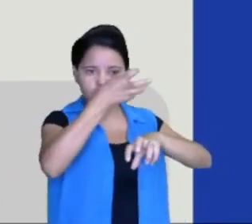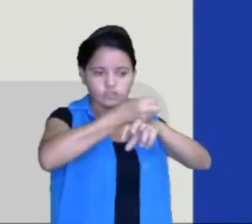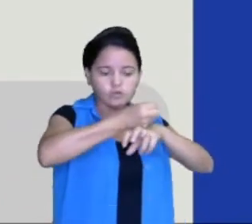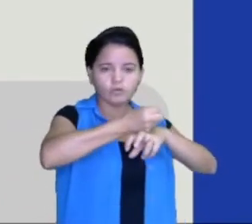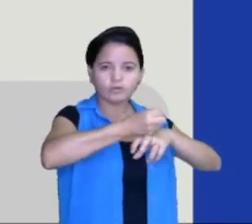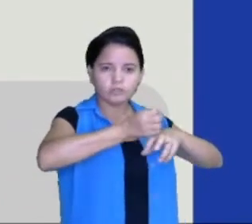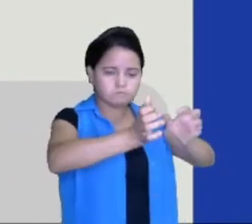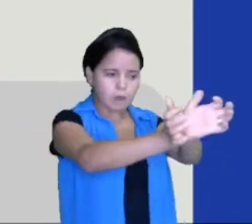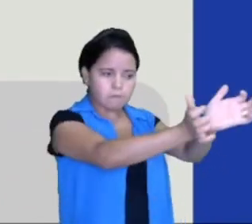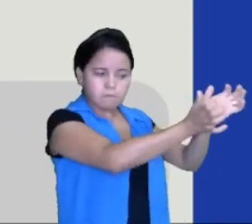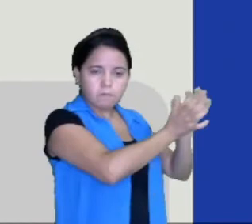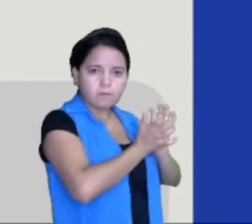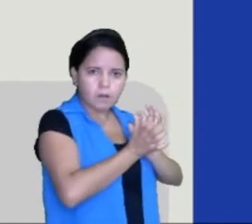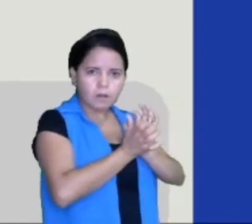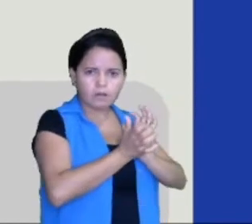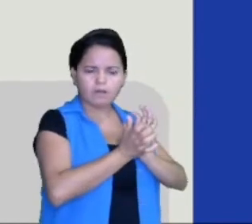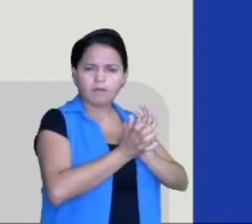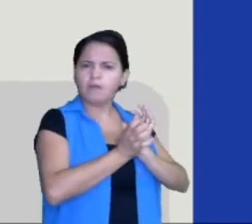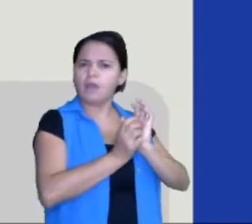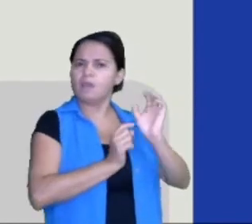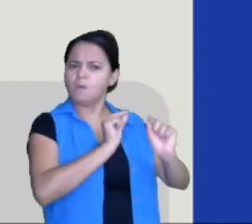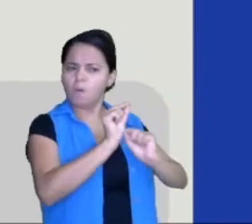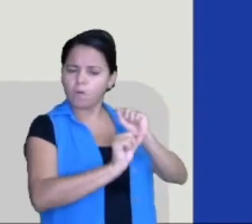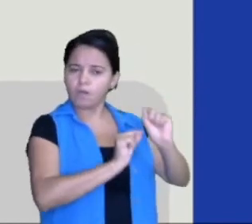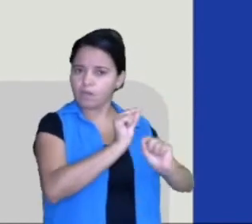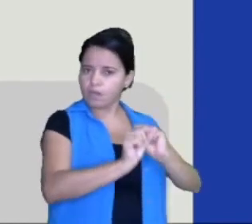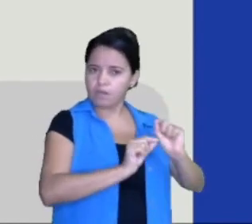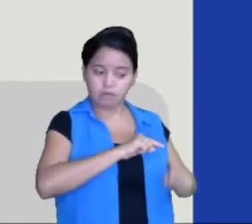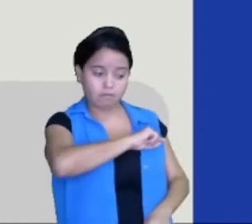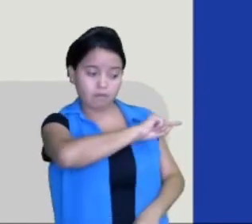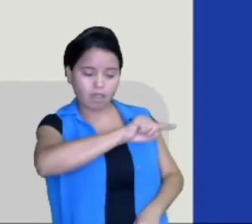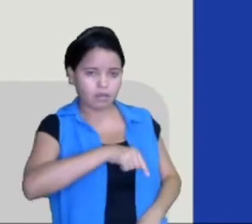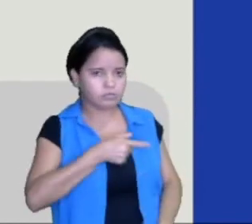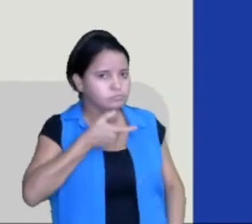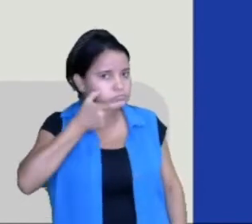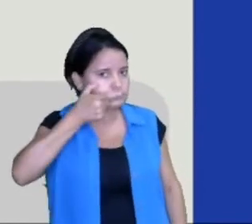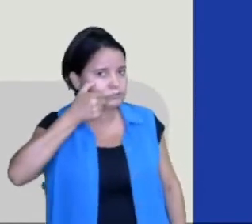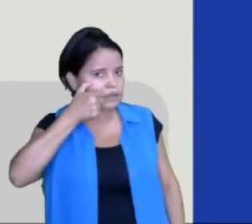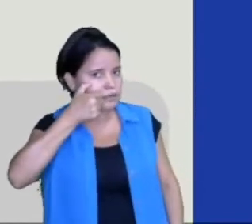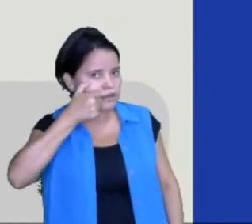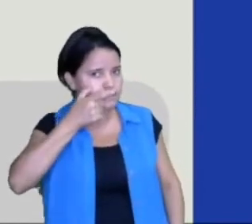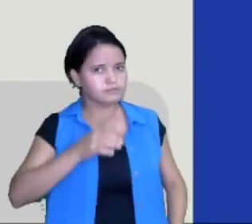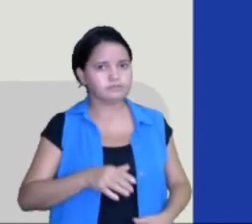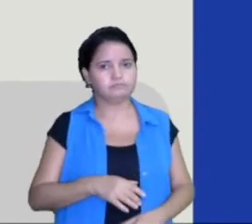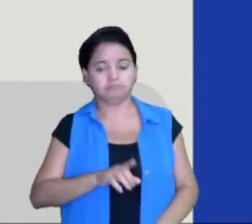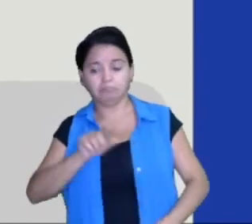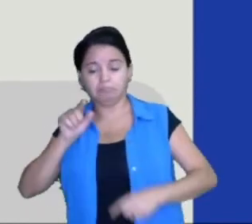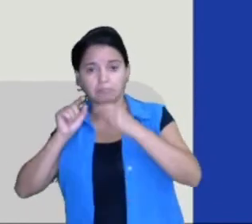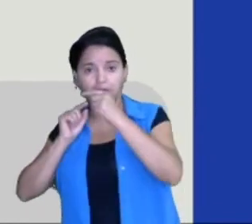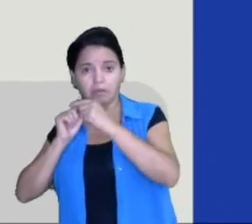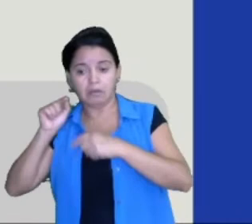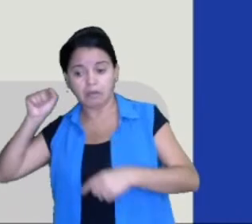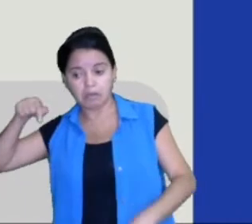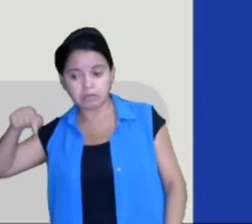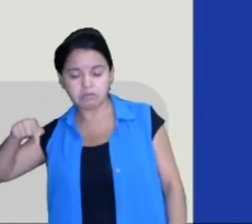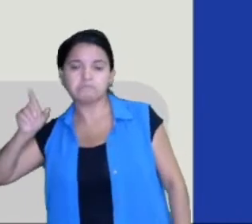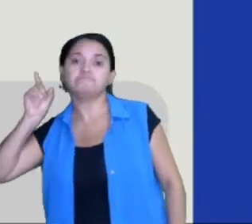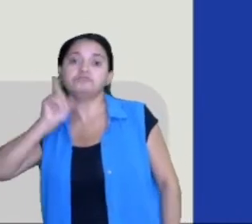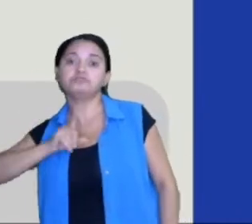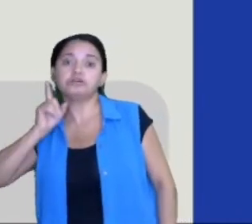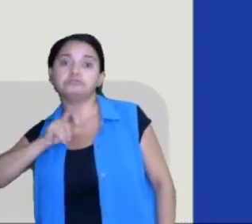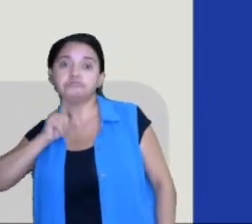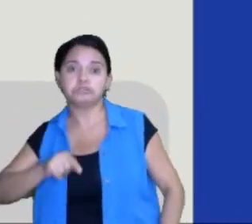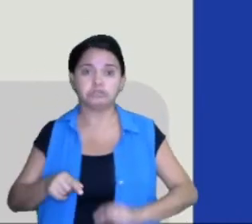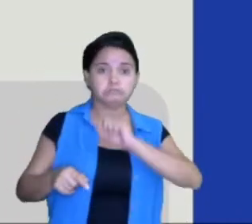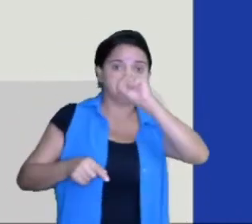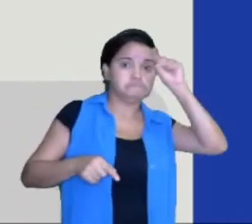seria contradições, né, de interesses. De um lado, os Estados Unidos, do outro lado,